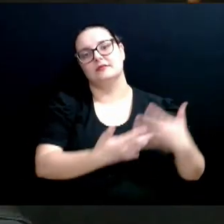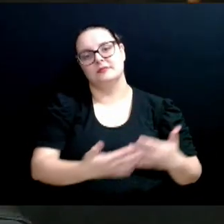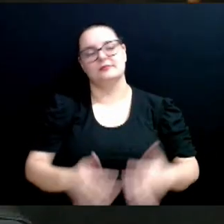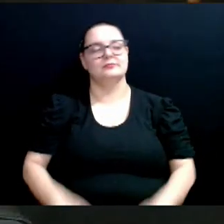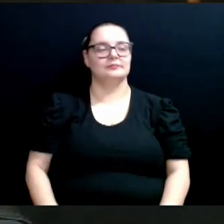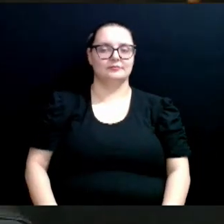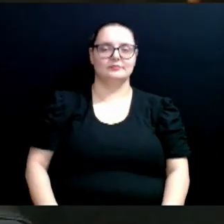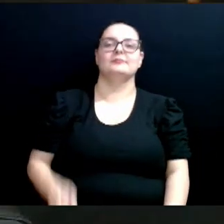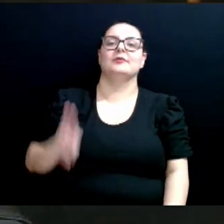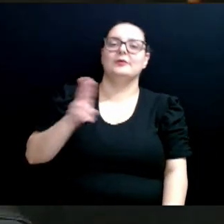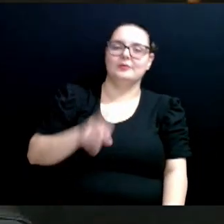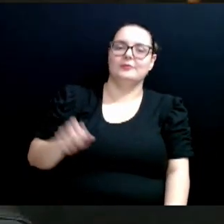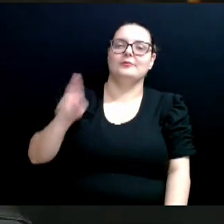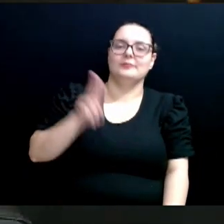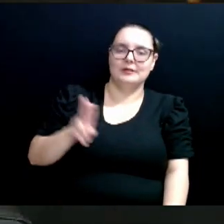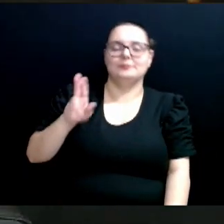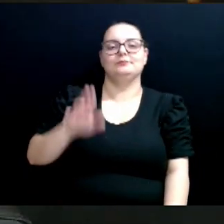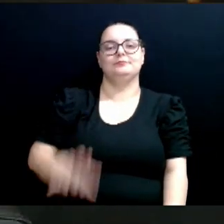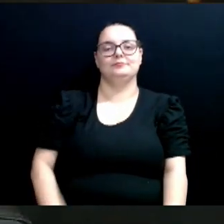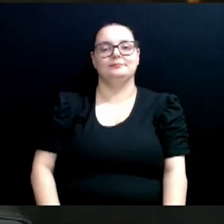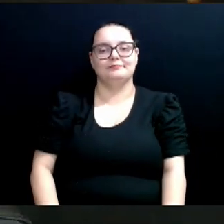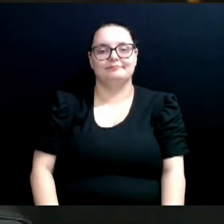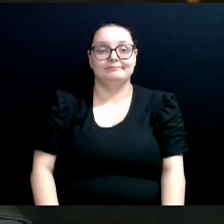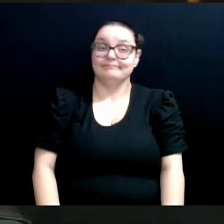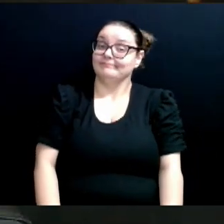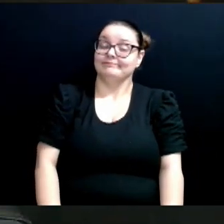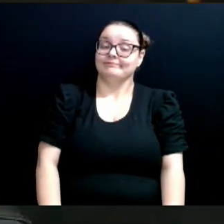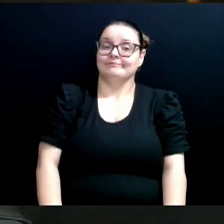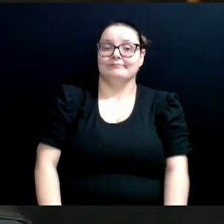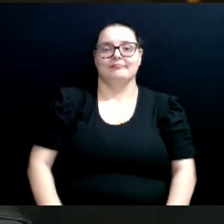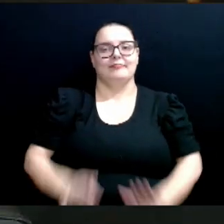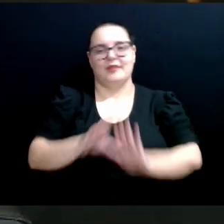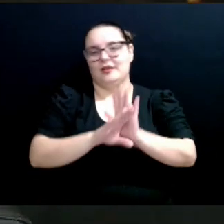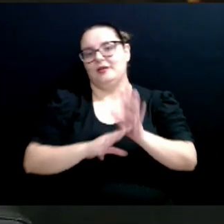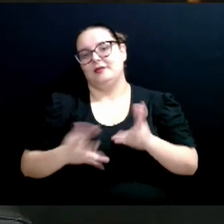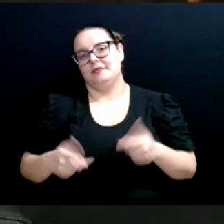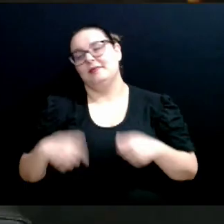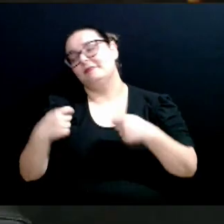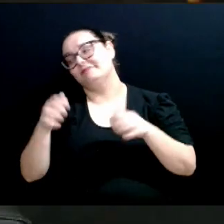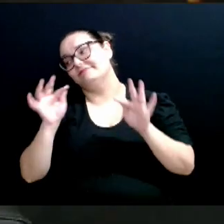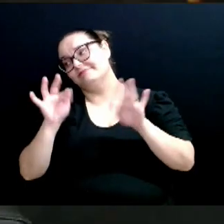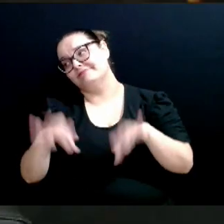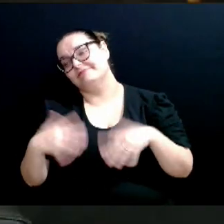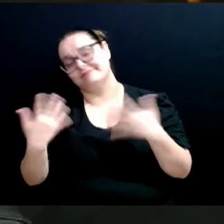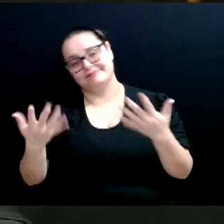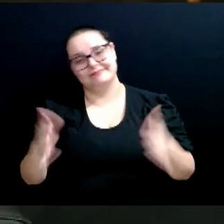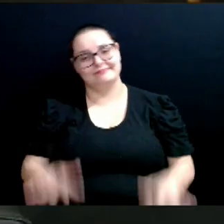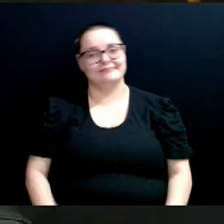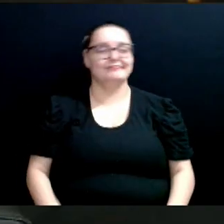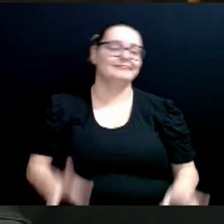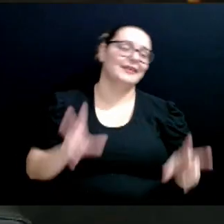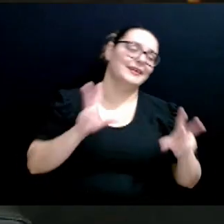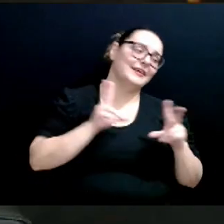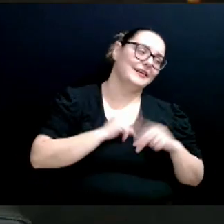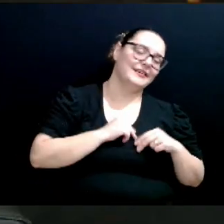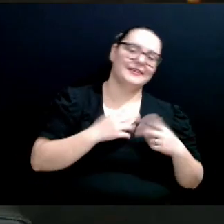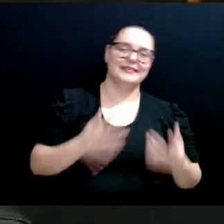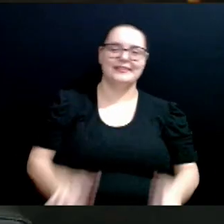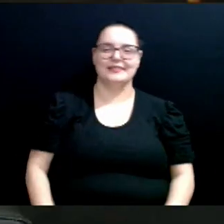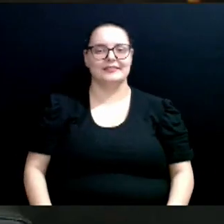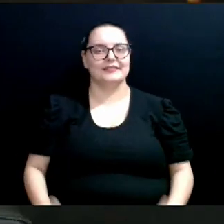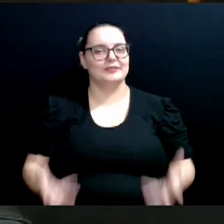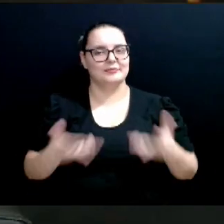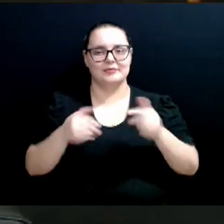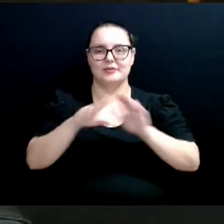Uau! Ai, ai, o programa tá maravilhoso, mas a gente precisa encerrar. Nossa, gente, que delícia o programa de hoje, assim como